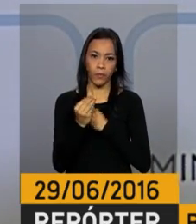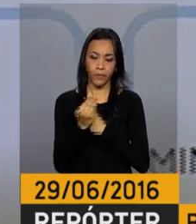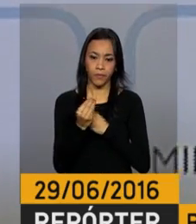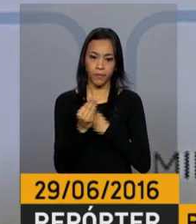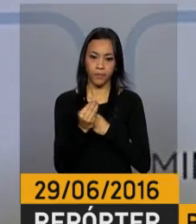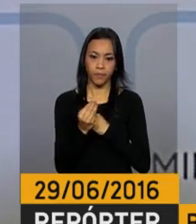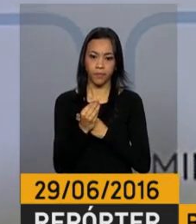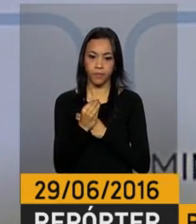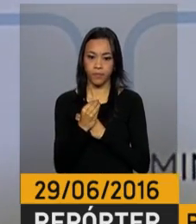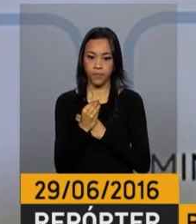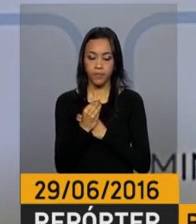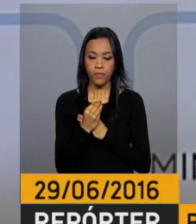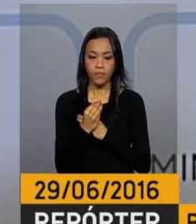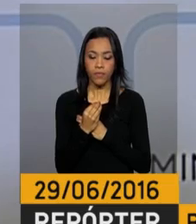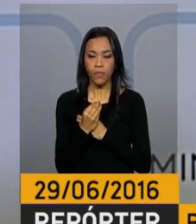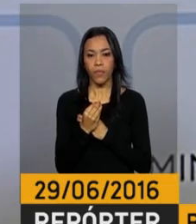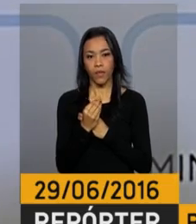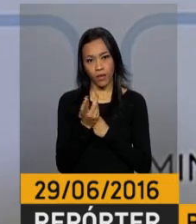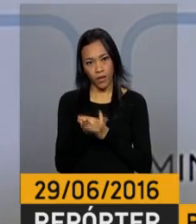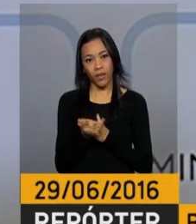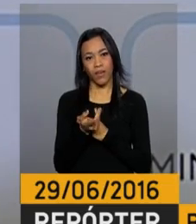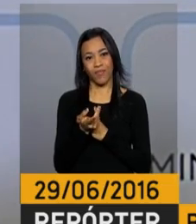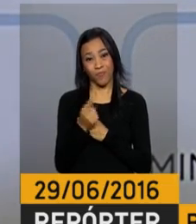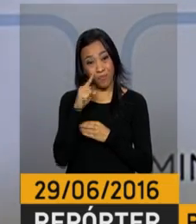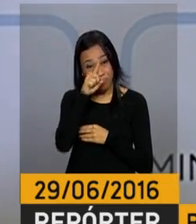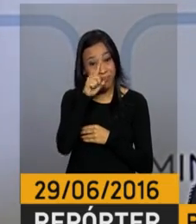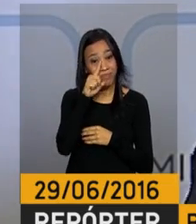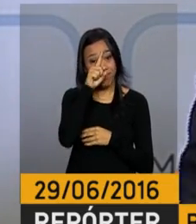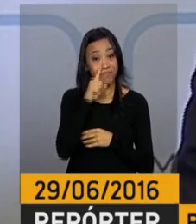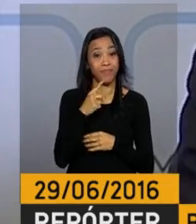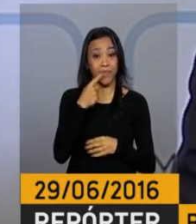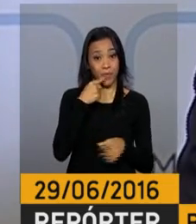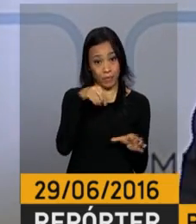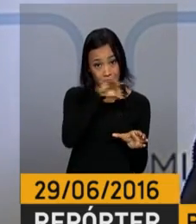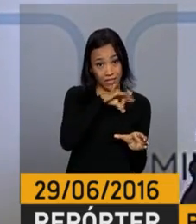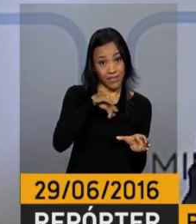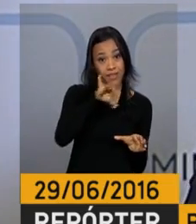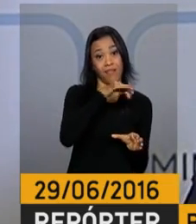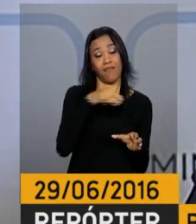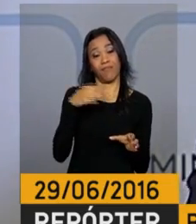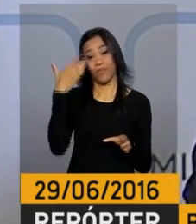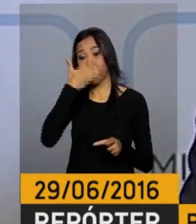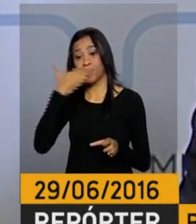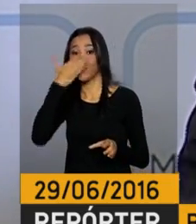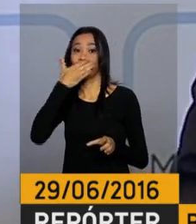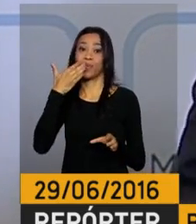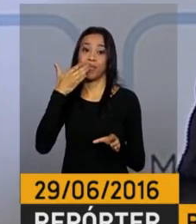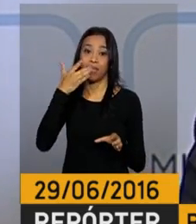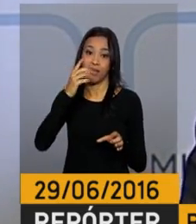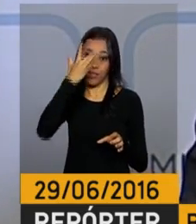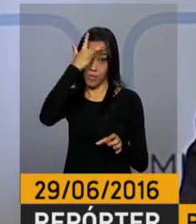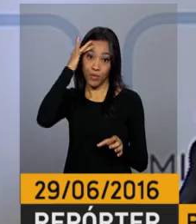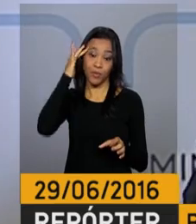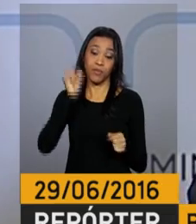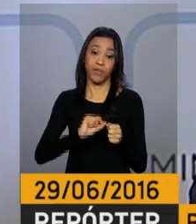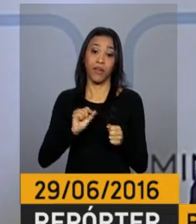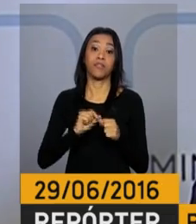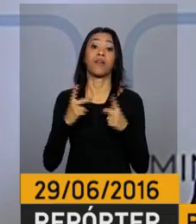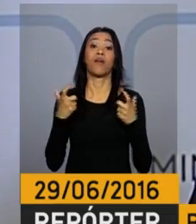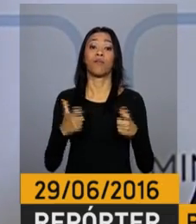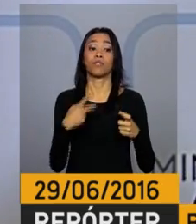é do sal e do açúcar adicionado pelas próprias pessoas na sua casa né na nas refeições